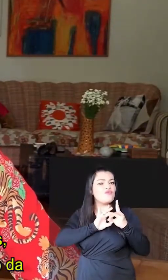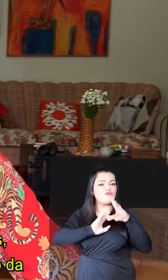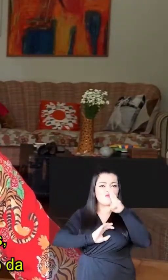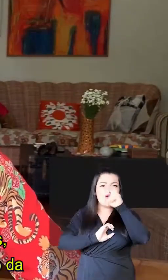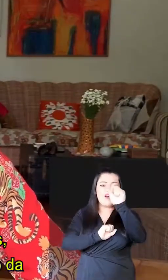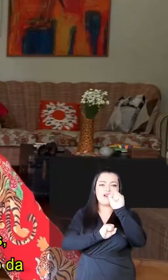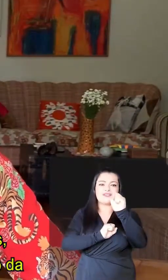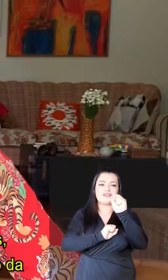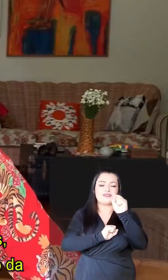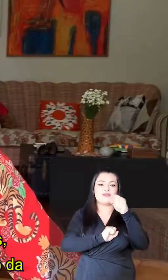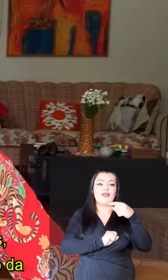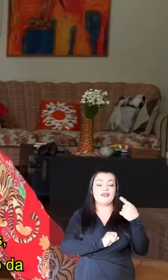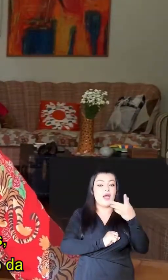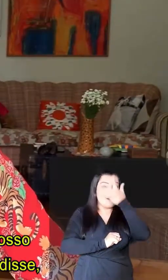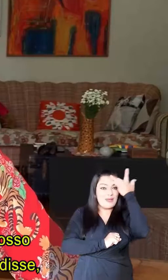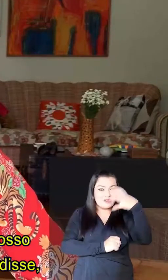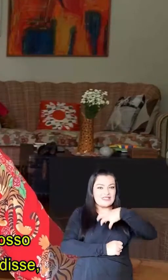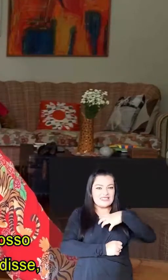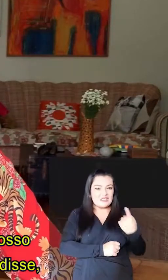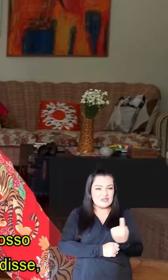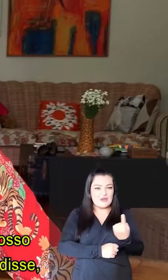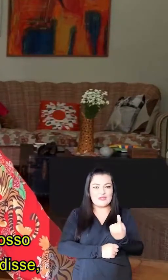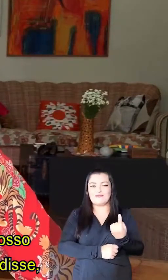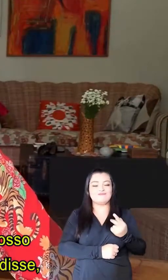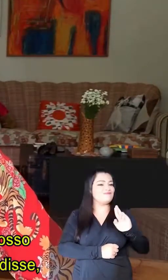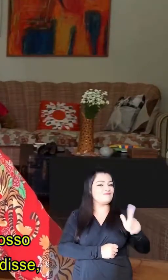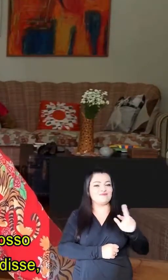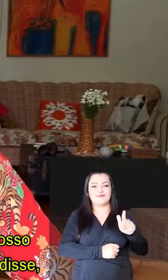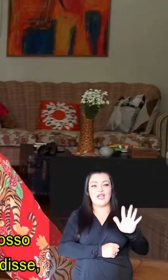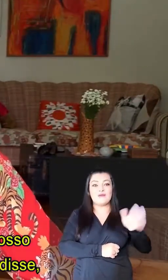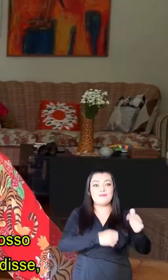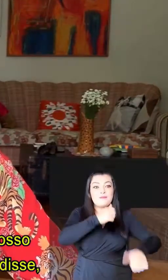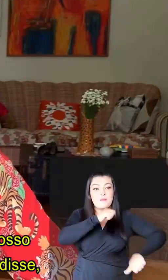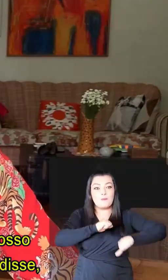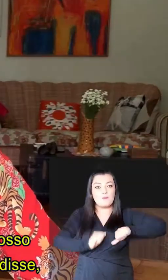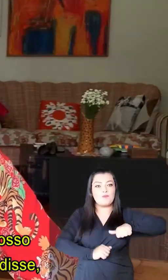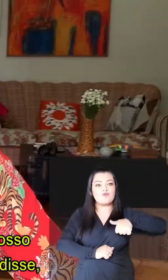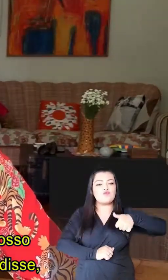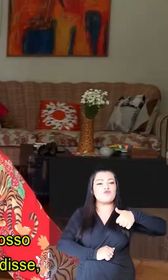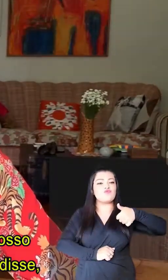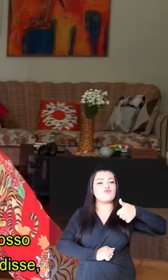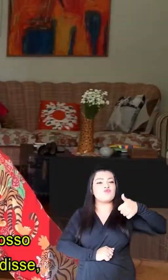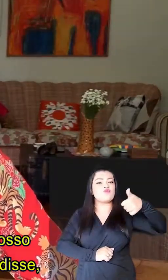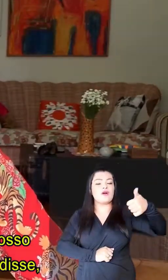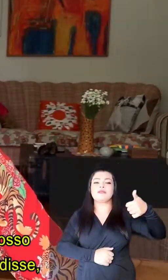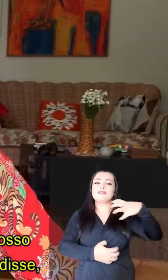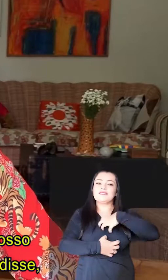gente minimizou o impacto da solidão, tanto dessa pessoa idosa quanto nosso também, como equipe, como